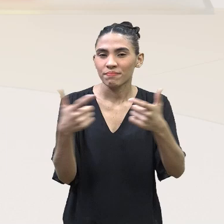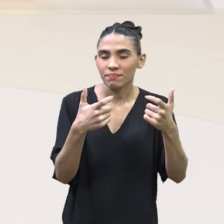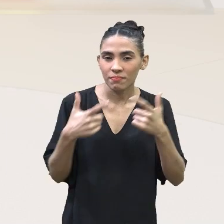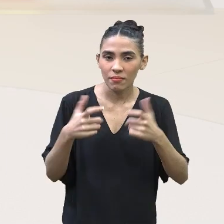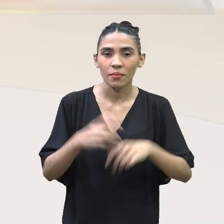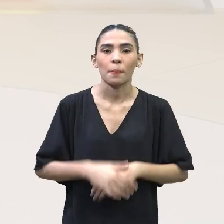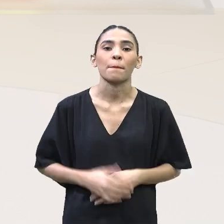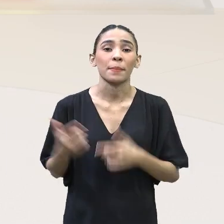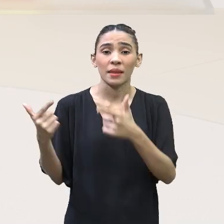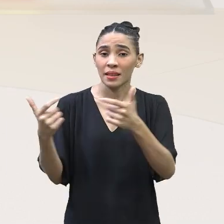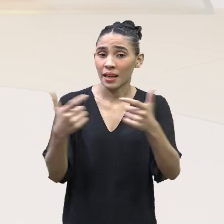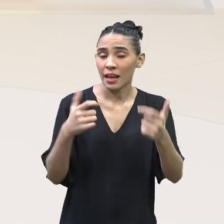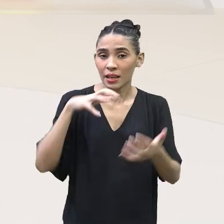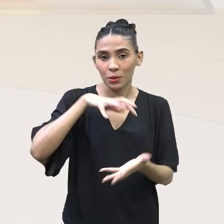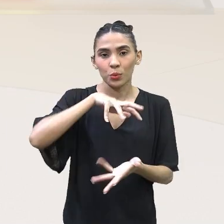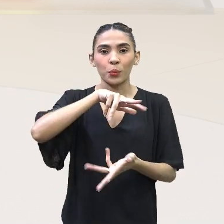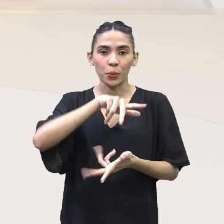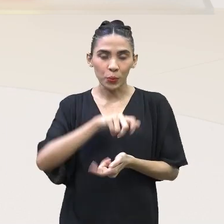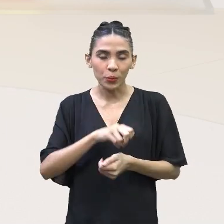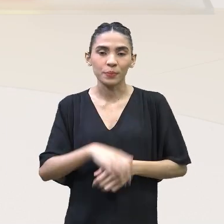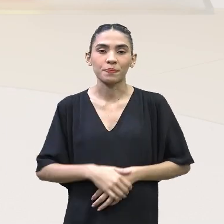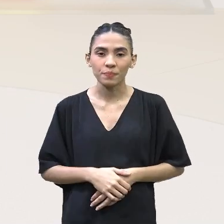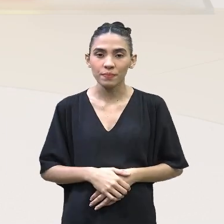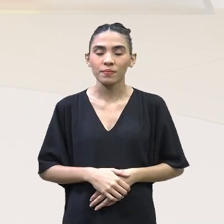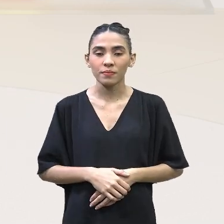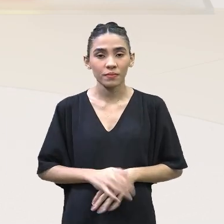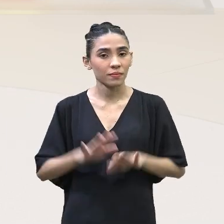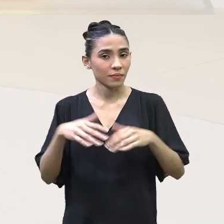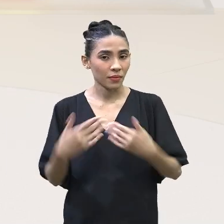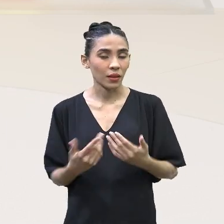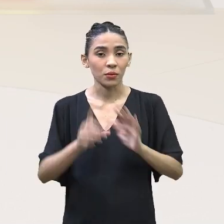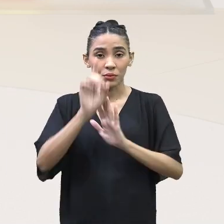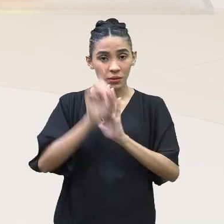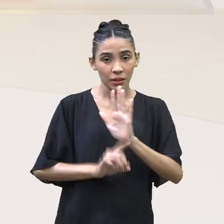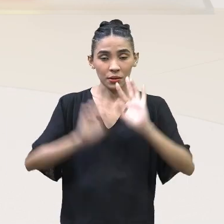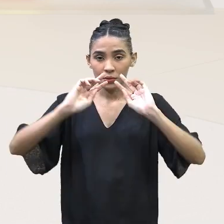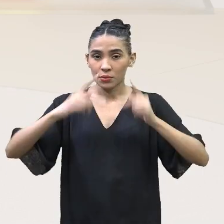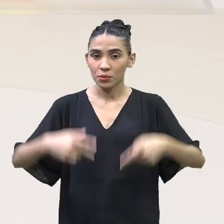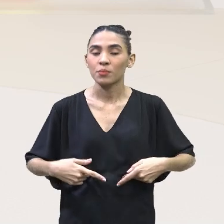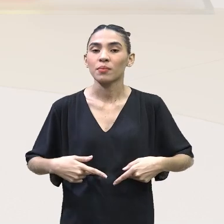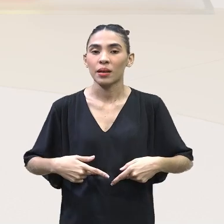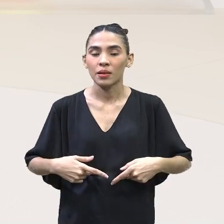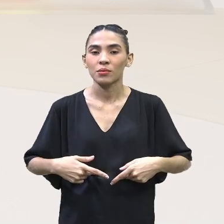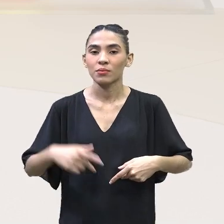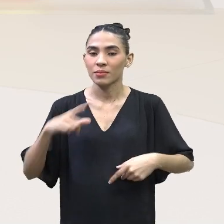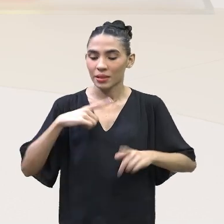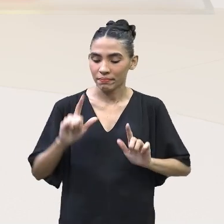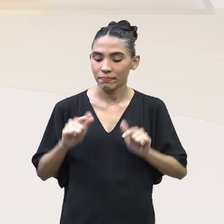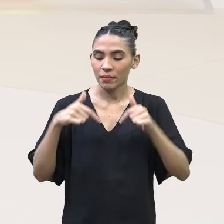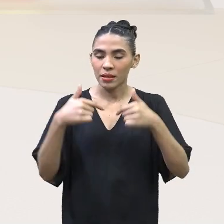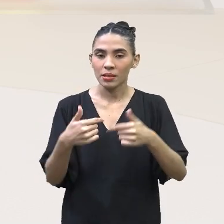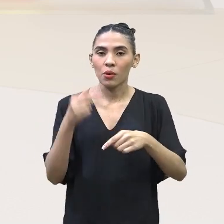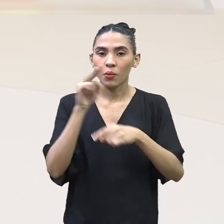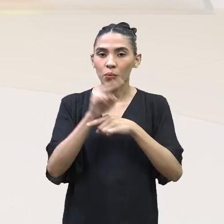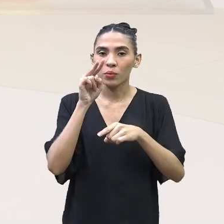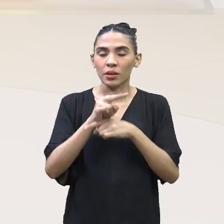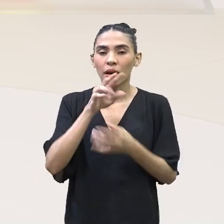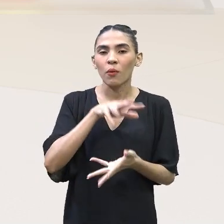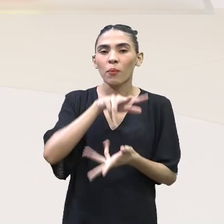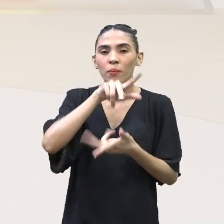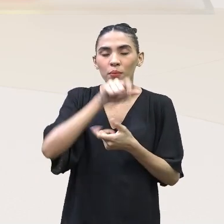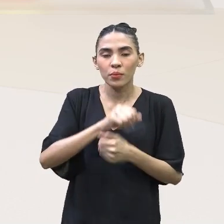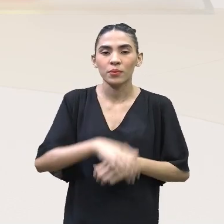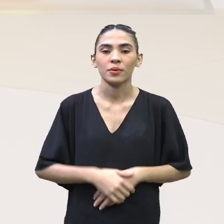plural, das guerras no mundo, certo? Então os direitos humanos, eles entram aí para preservar o mundo, bem